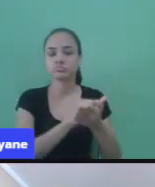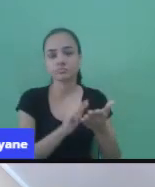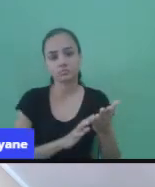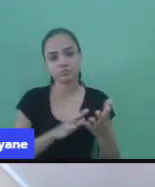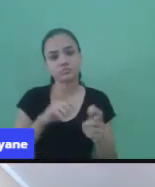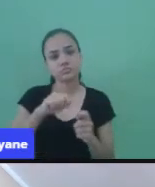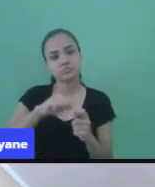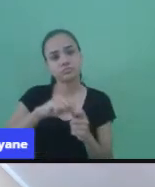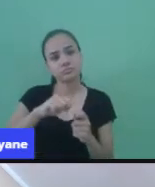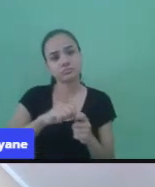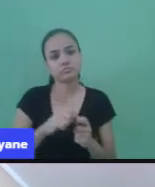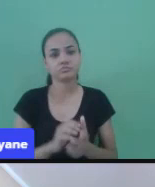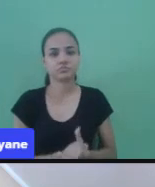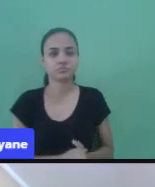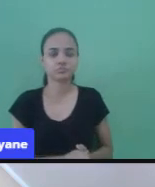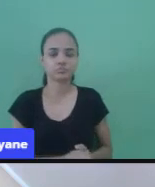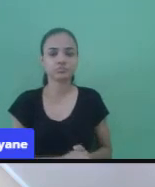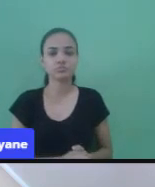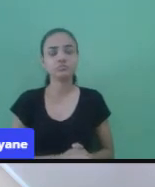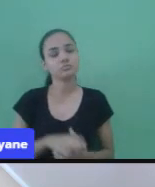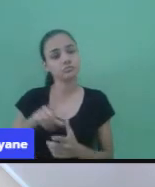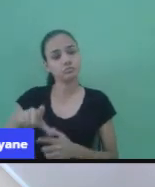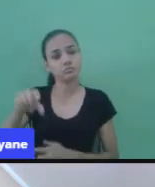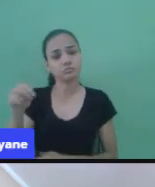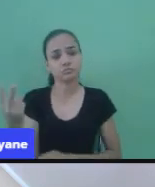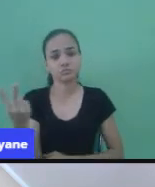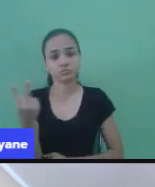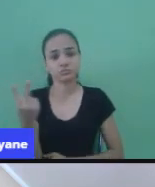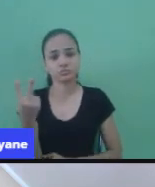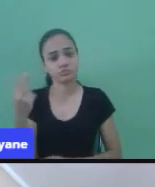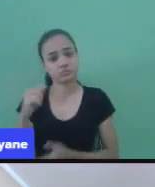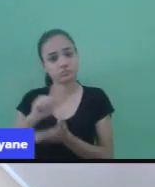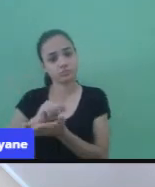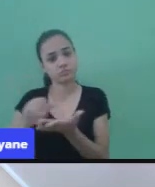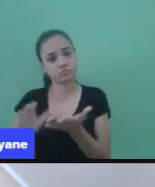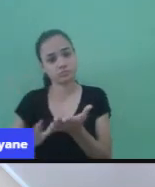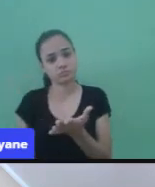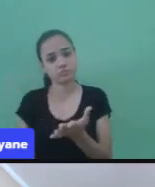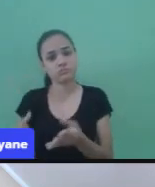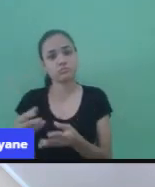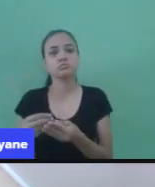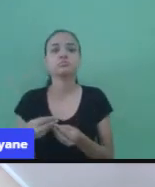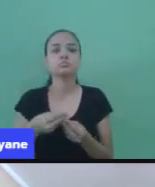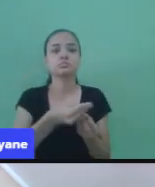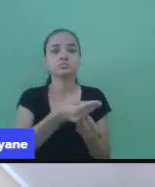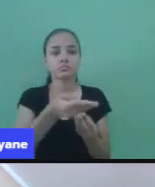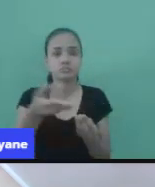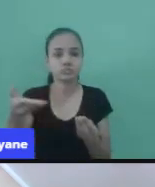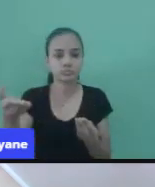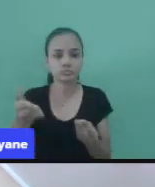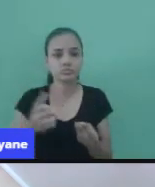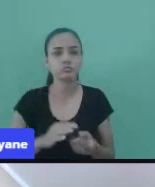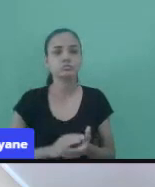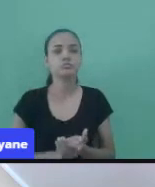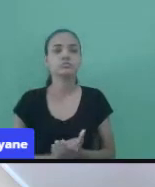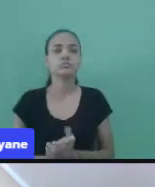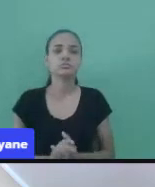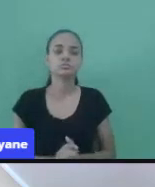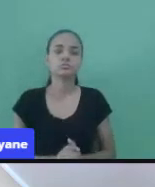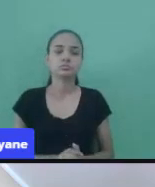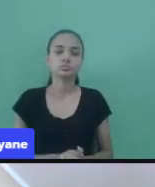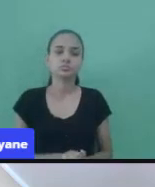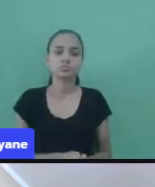Então, a gente selecionou essas duas atividades, né, para vocês terem em mãos. E, além disso, ali no site também do ICAS, voltando ali